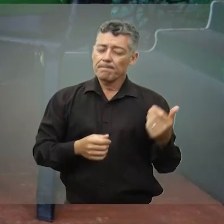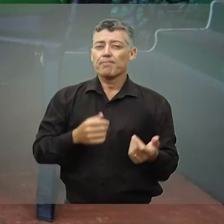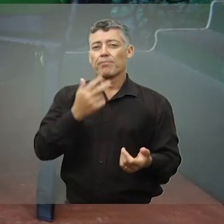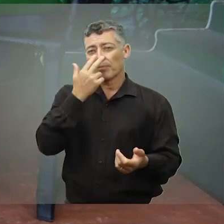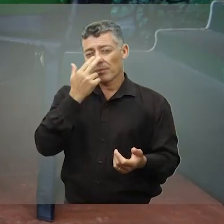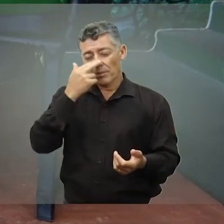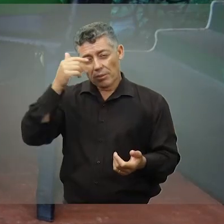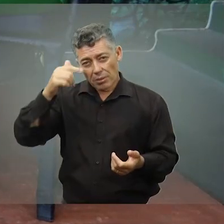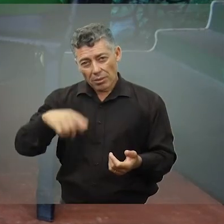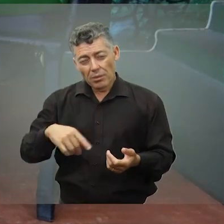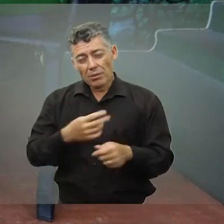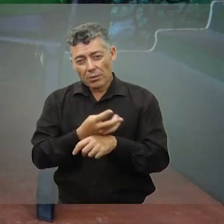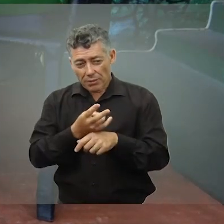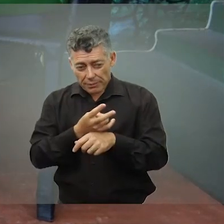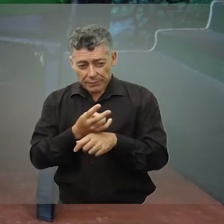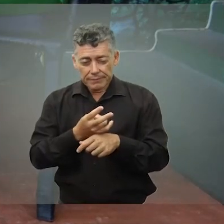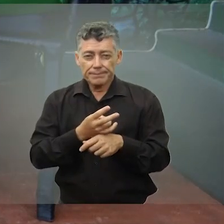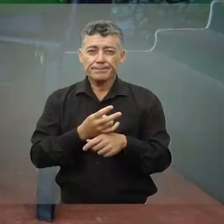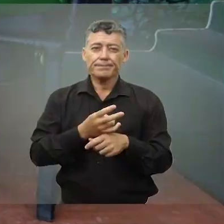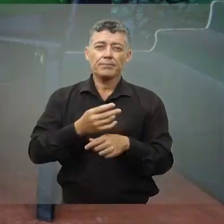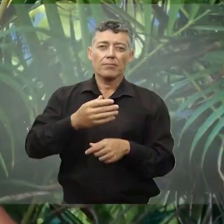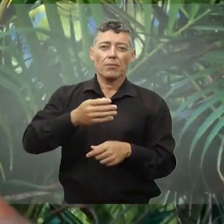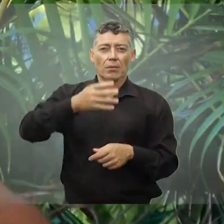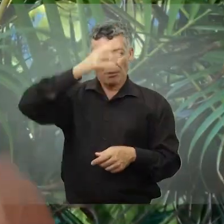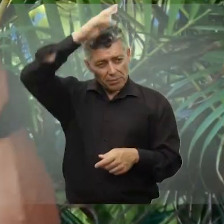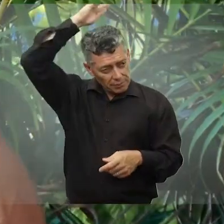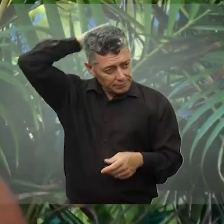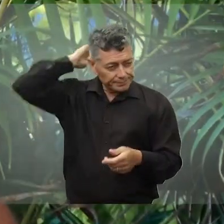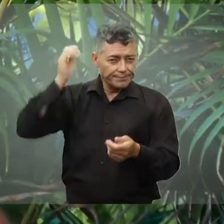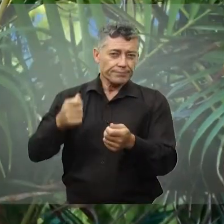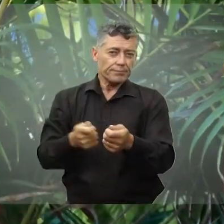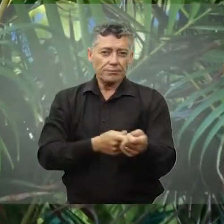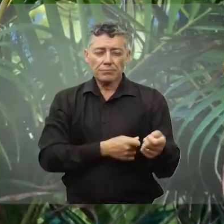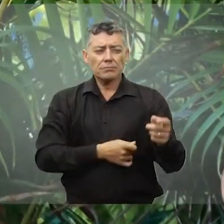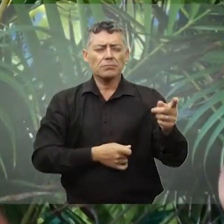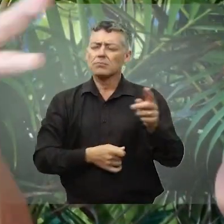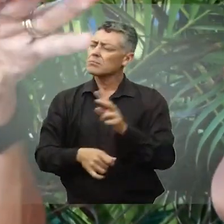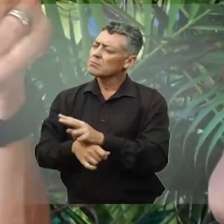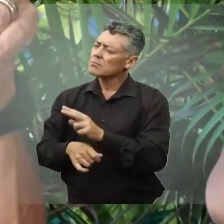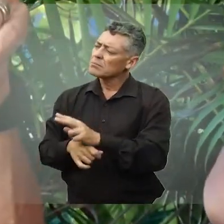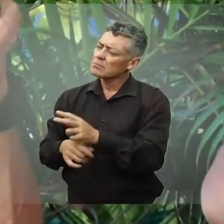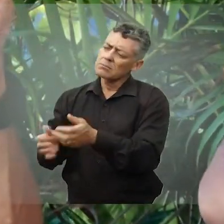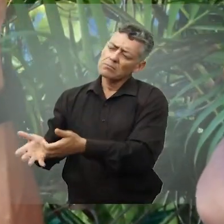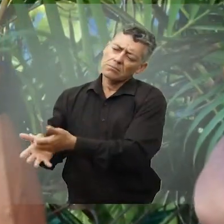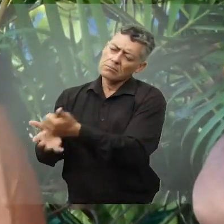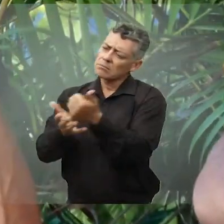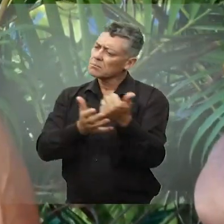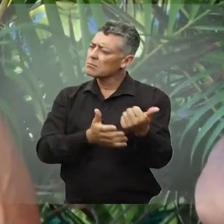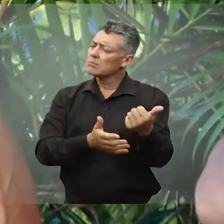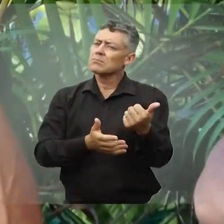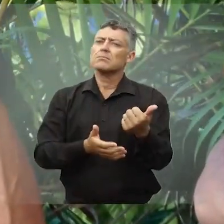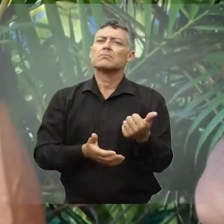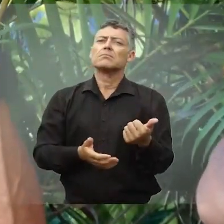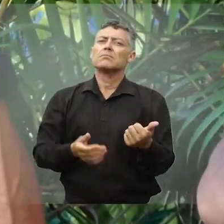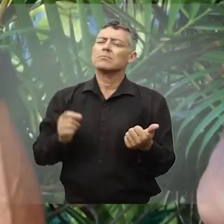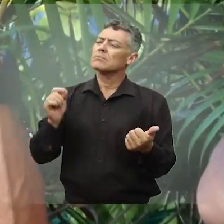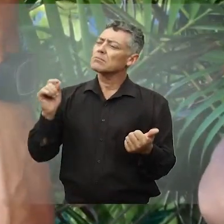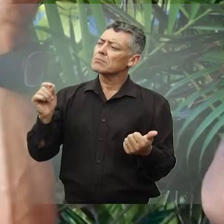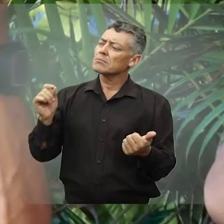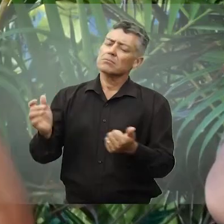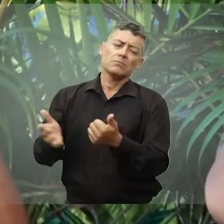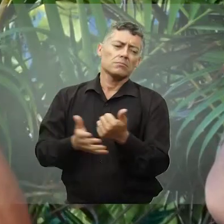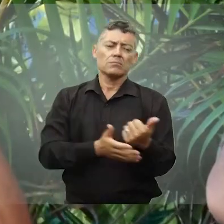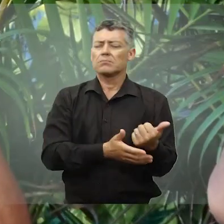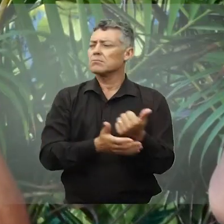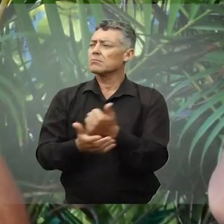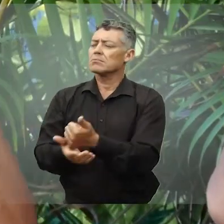fazer e procurei o pessoal do Corpo de Bombeiros e o comandante lá falou, cara, eu vou te tirar do palco, vou levar no meio do povo, vou te trazer. Eu falei,